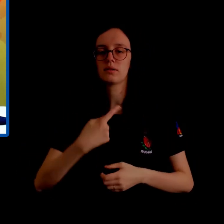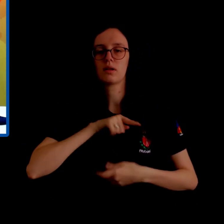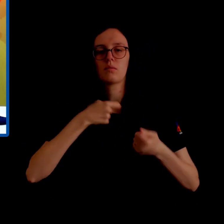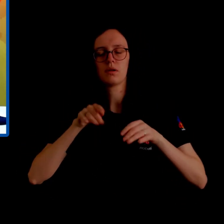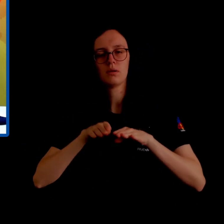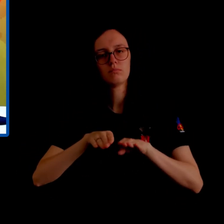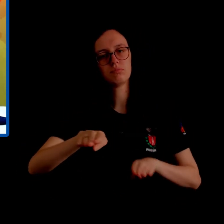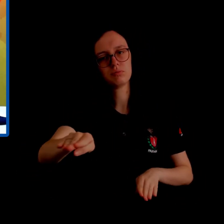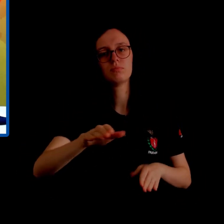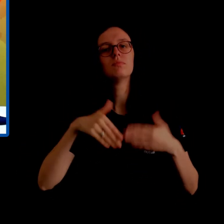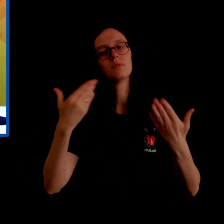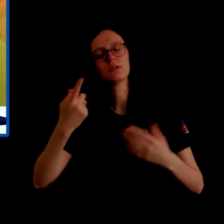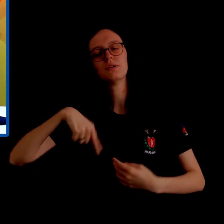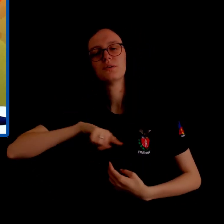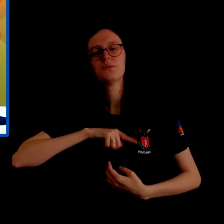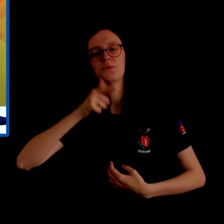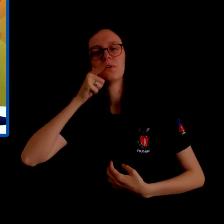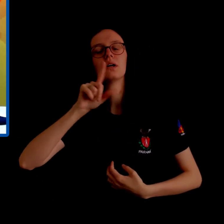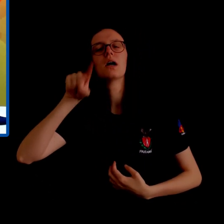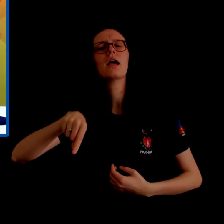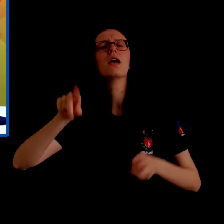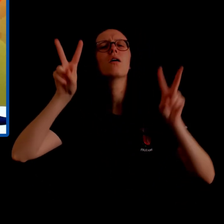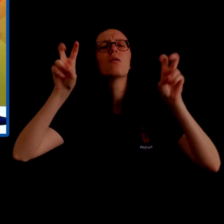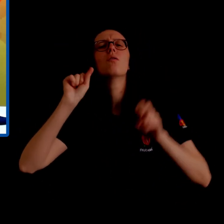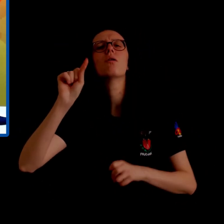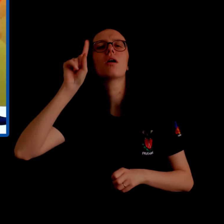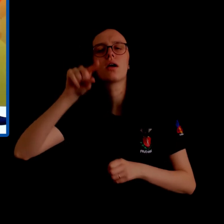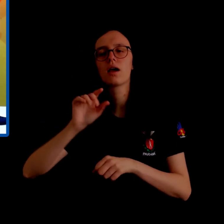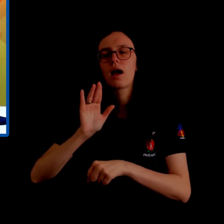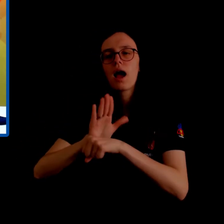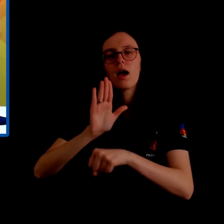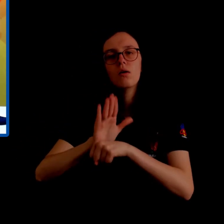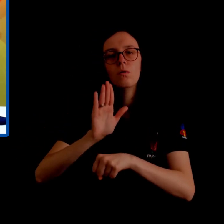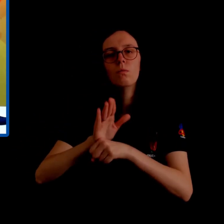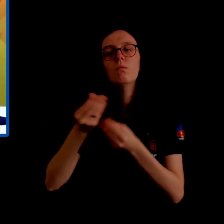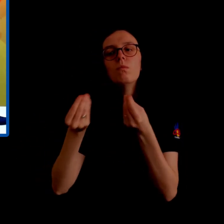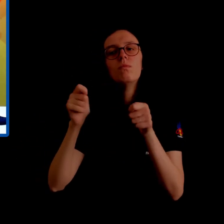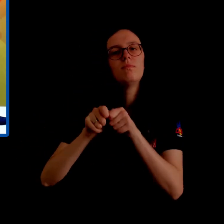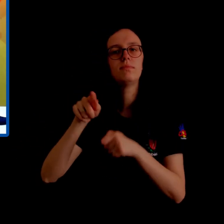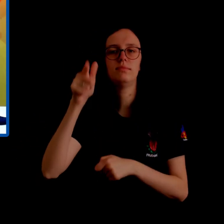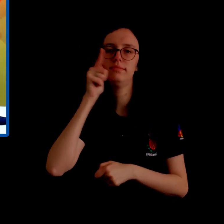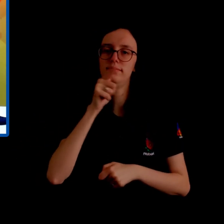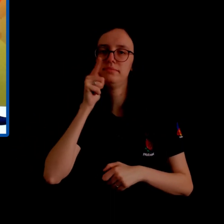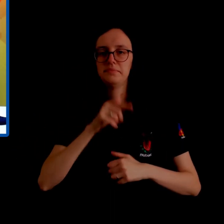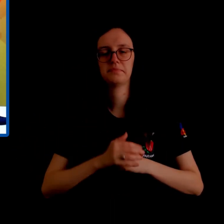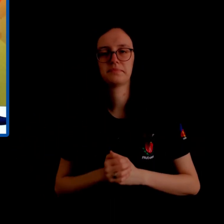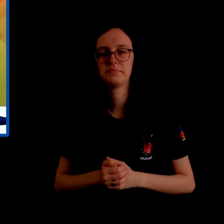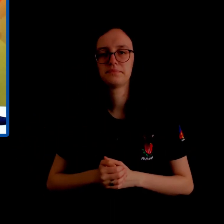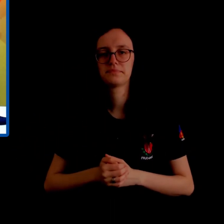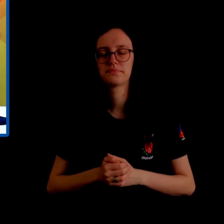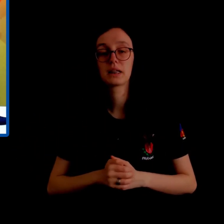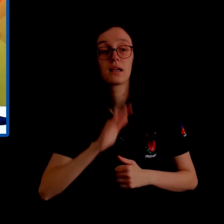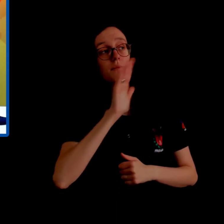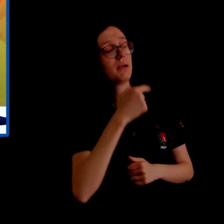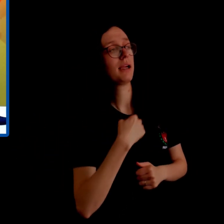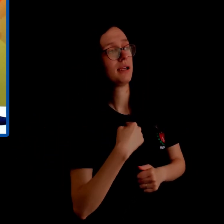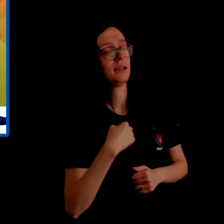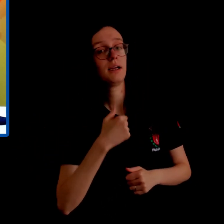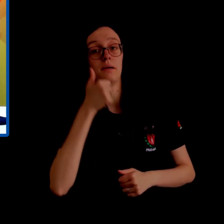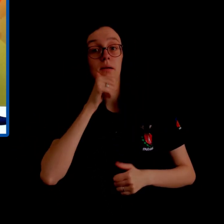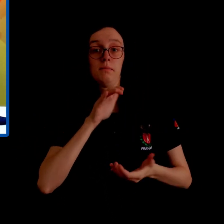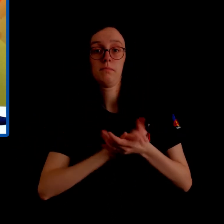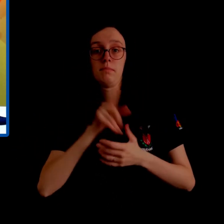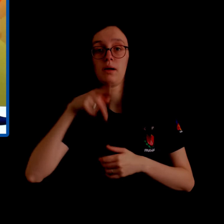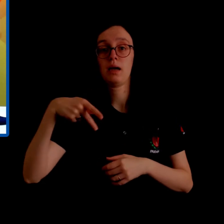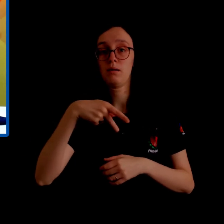avançar. E aí a gente entra na questão de auxílio em como fazer isso. a minha esposa é professora